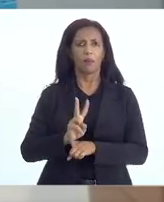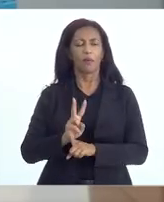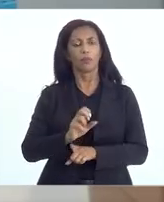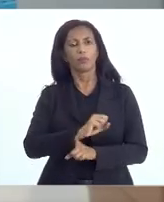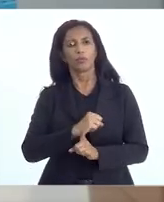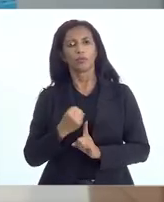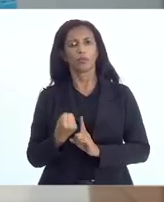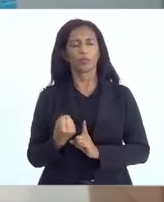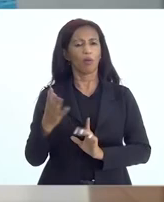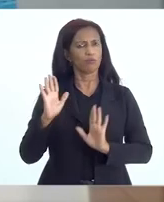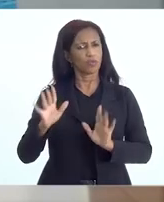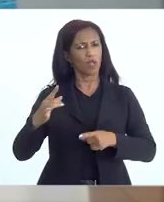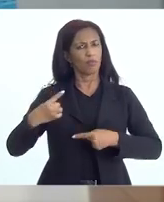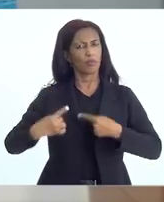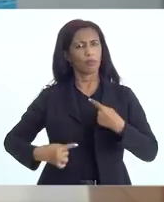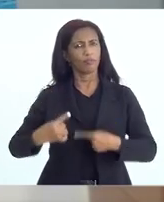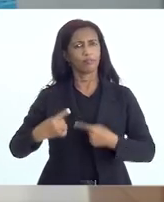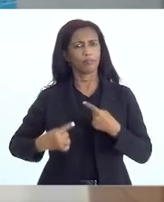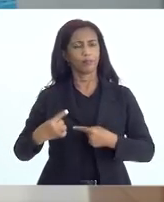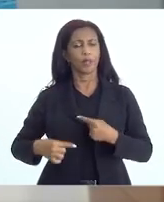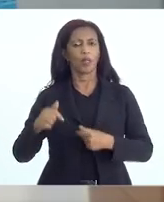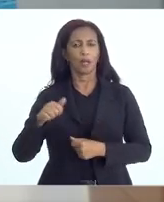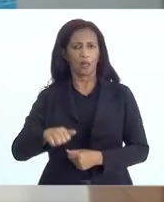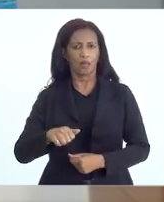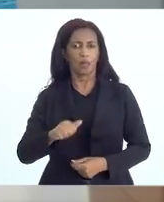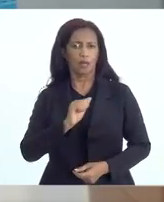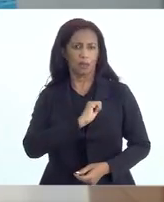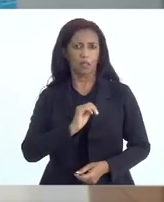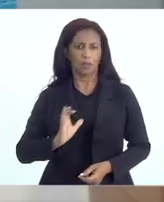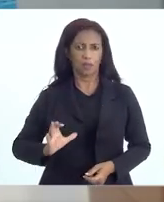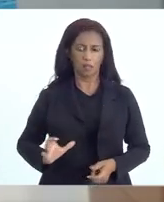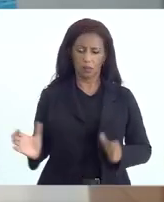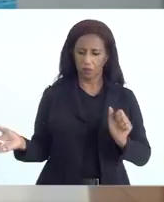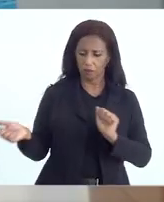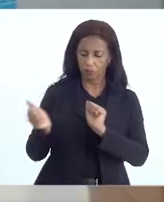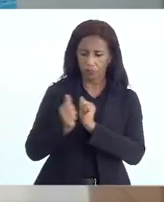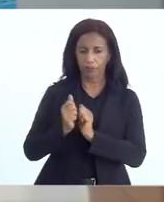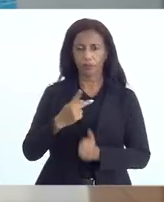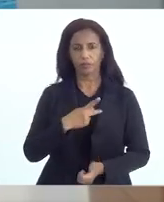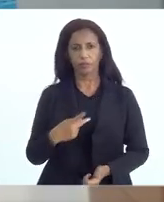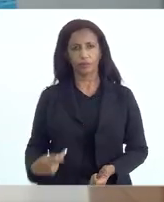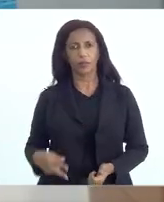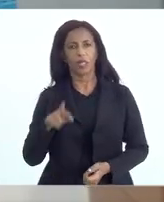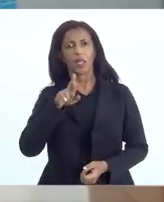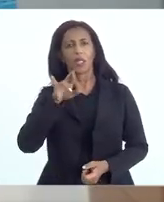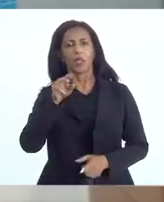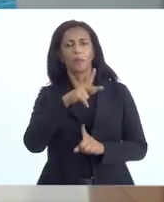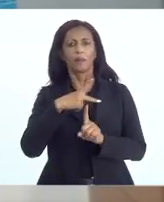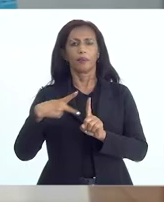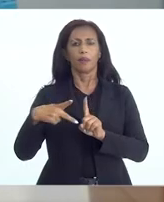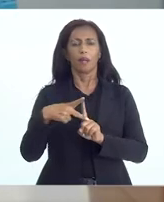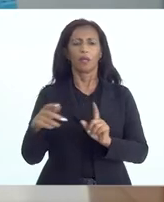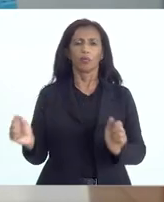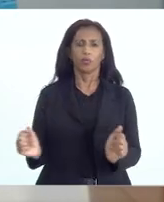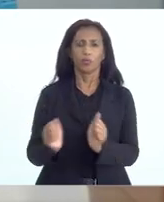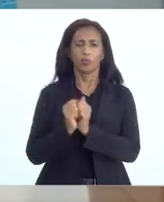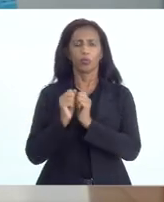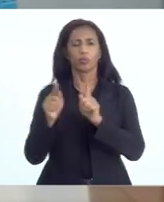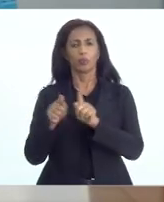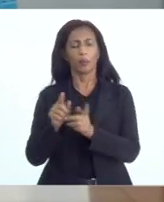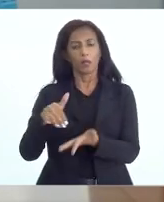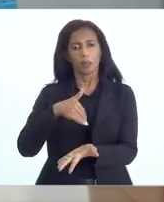que foi de batida o presidente da Assembleia Legislativa teve lá conosco nosso presidente do Rio previdência teve lá conosco